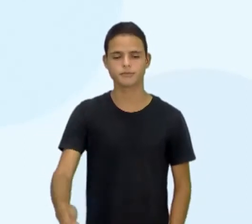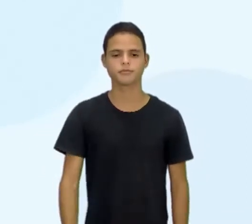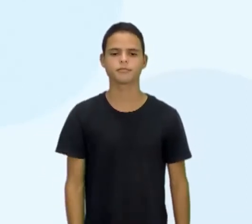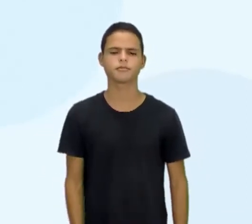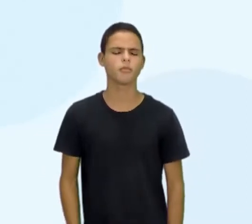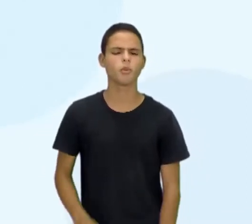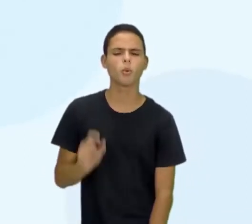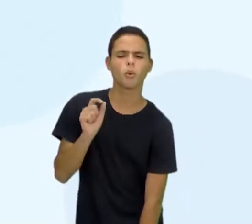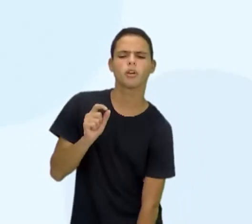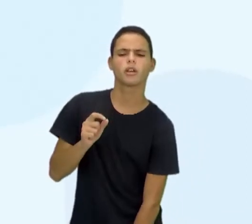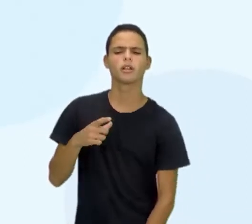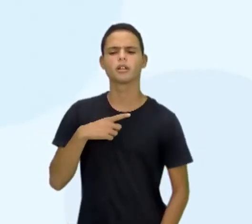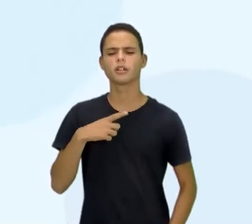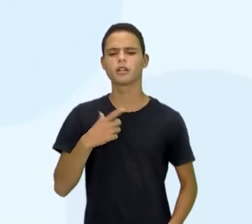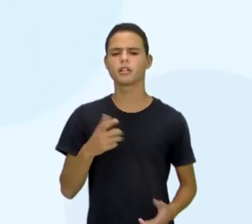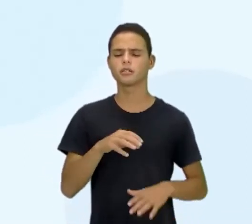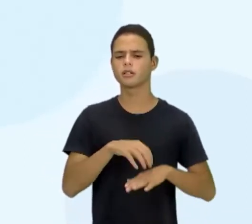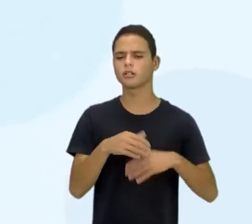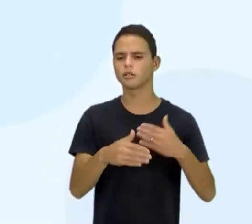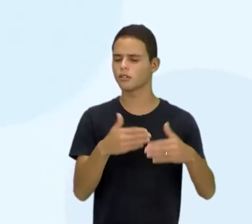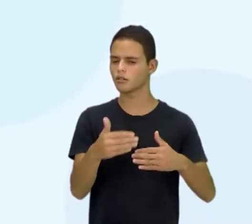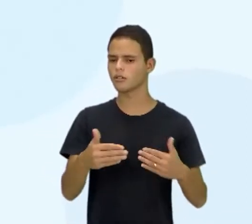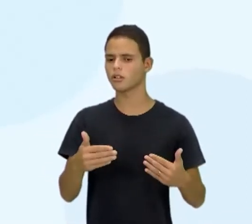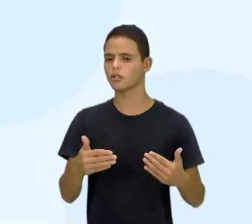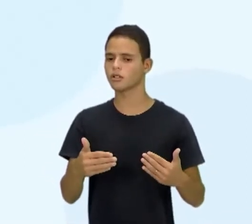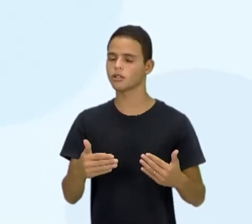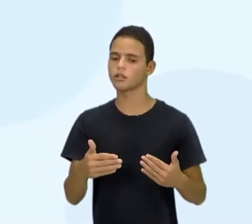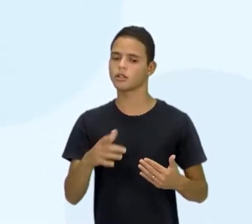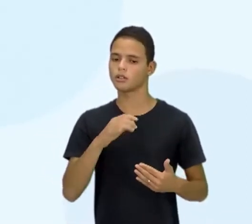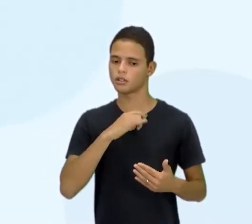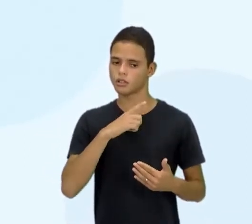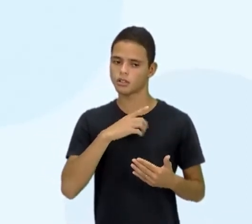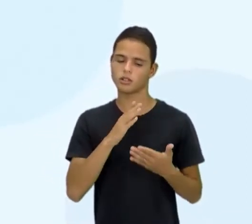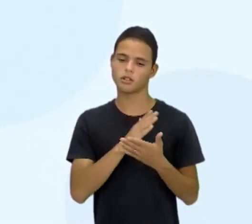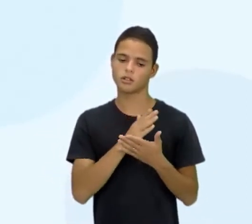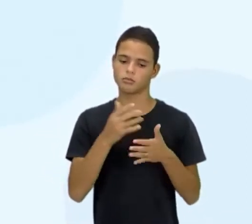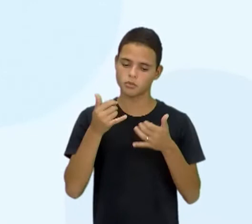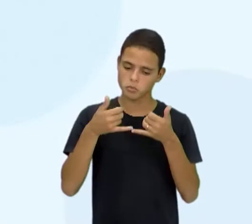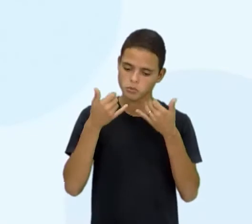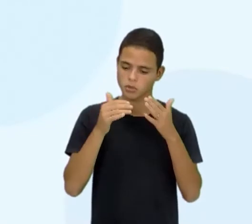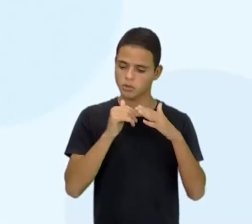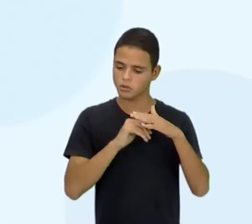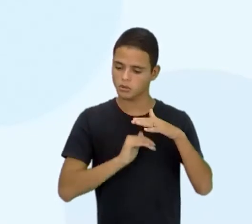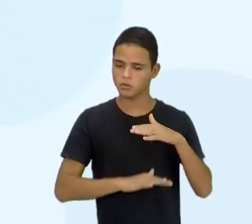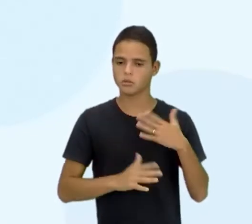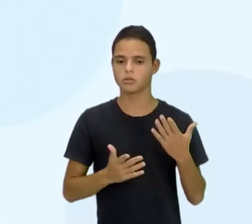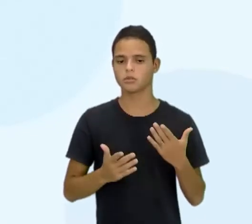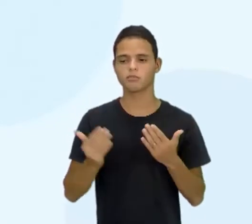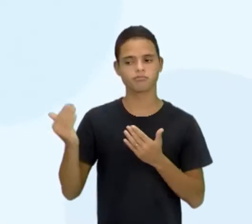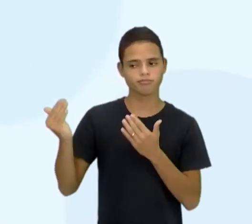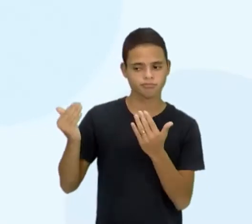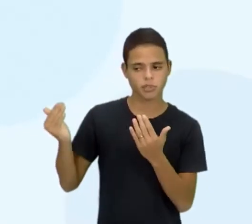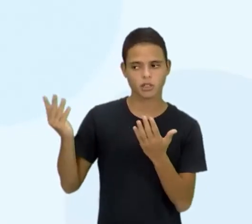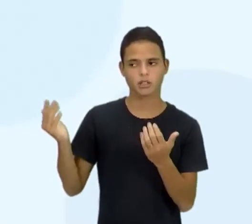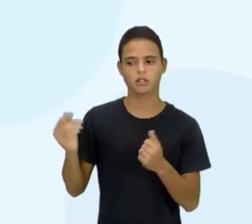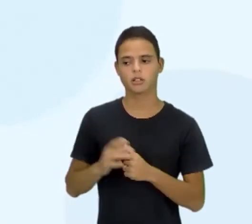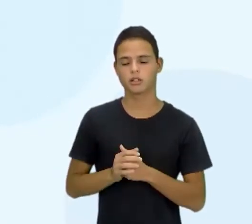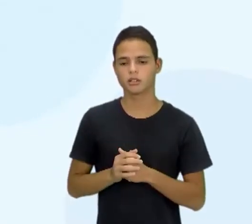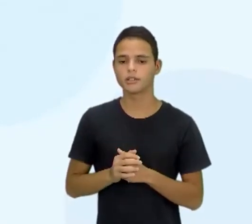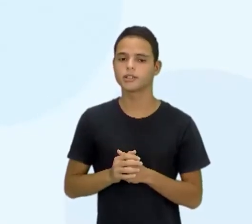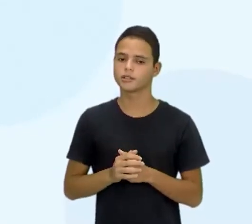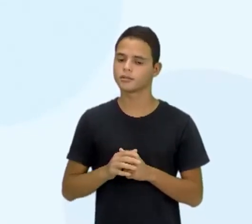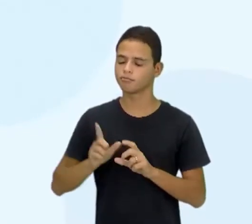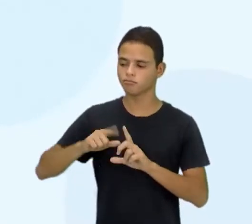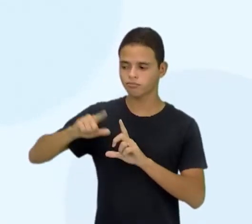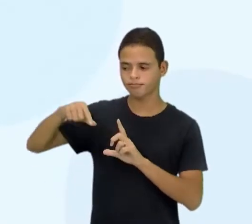coloco no desenvolvimento? O desenvolvimento ali aparecem dados, estatísticas, comparações,